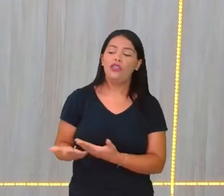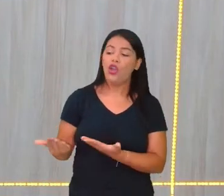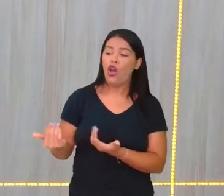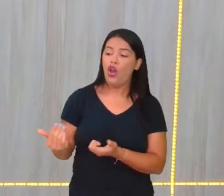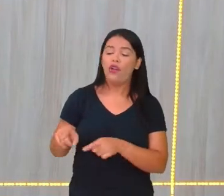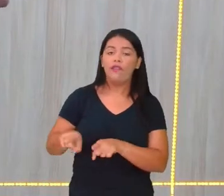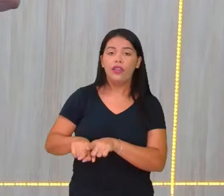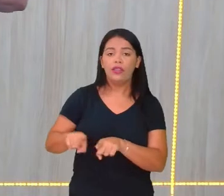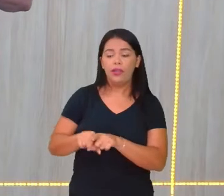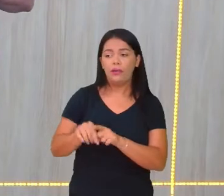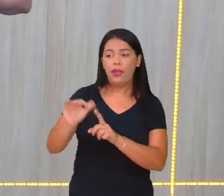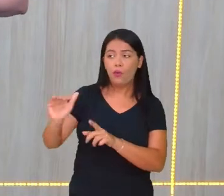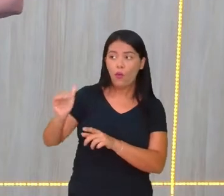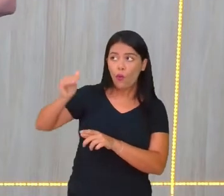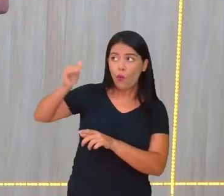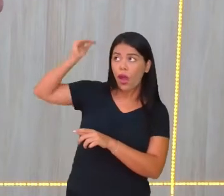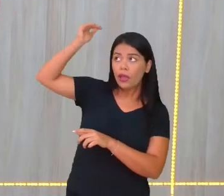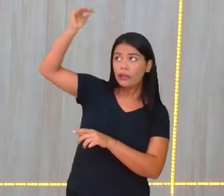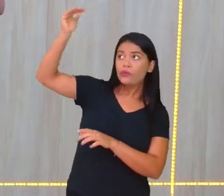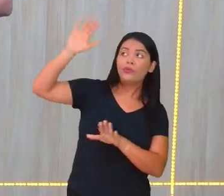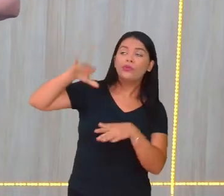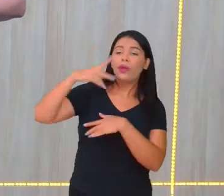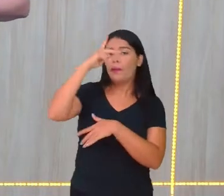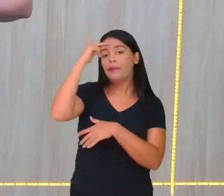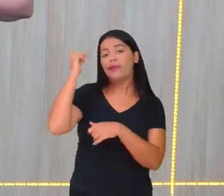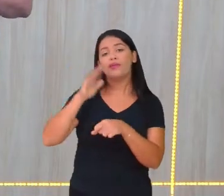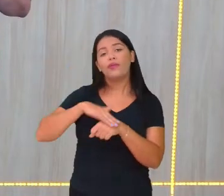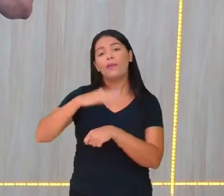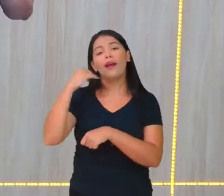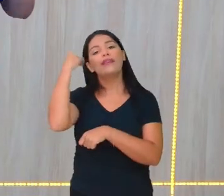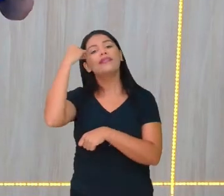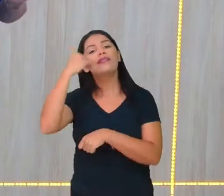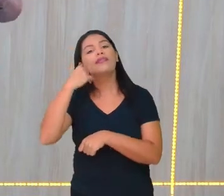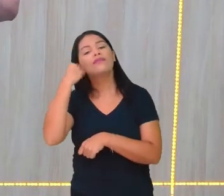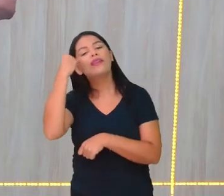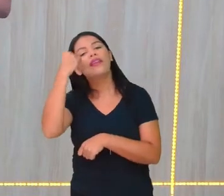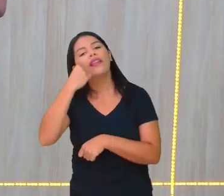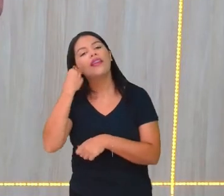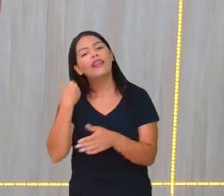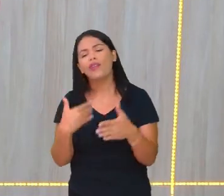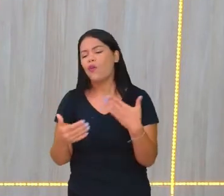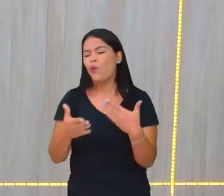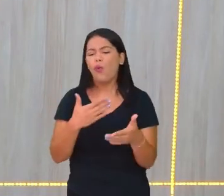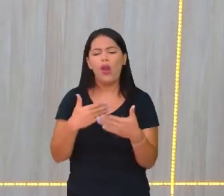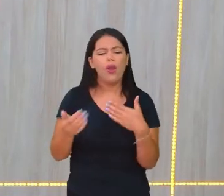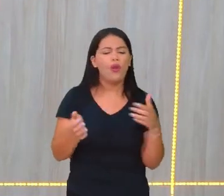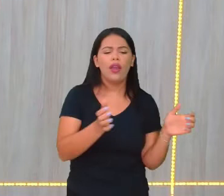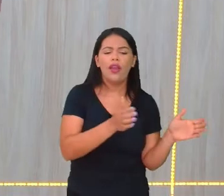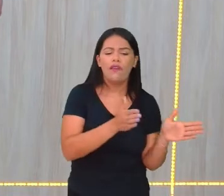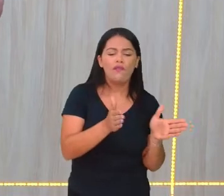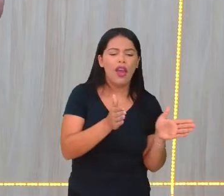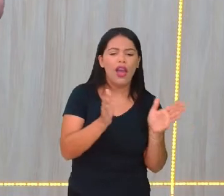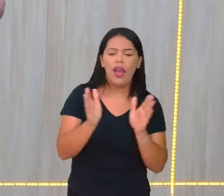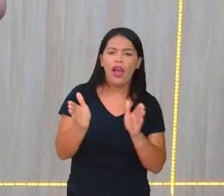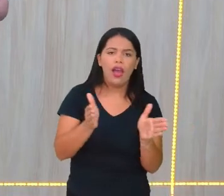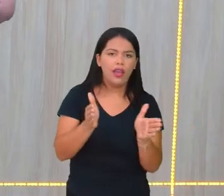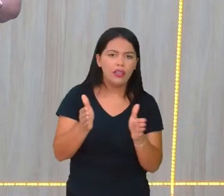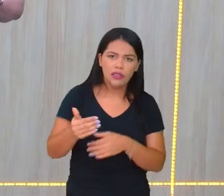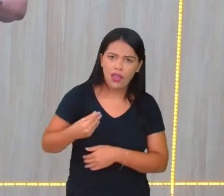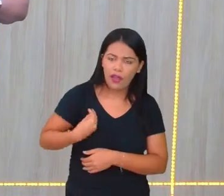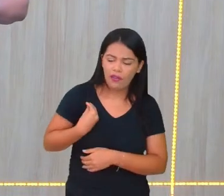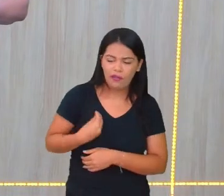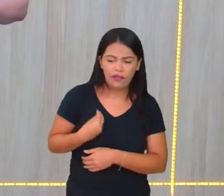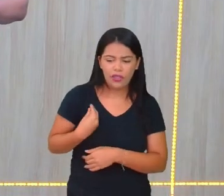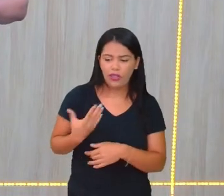é? A pessoa mais experiente, não é? Seja qual for a fase de sua vida. Mas como eu estou trabalhando